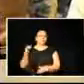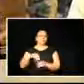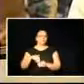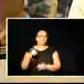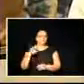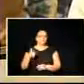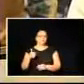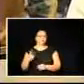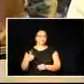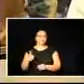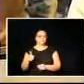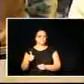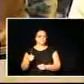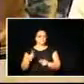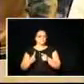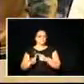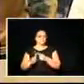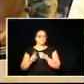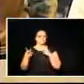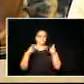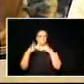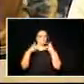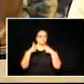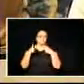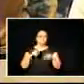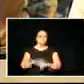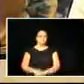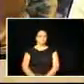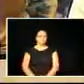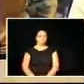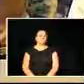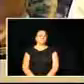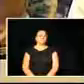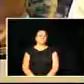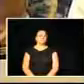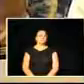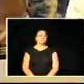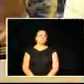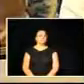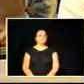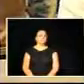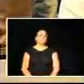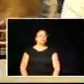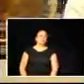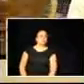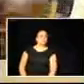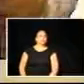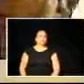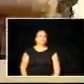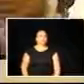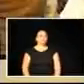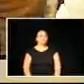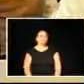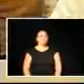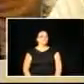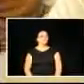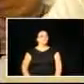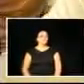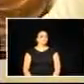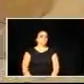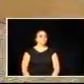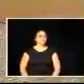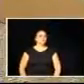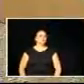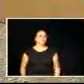votação, projeto de lei complementar número 24/2014, de autoria do prefeito municipal. Eu queria justificar o voto,